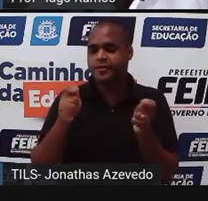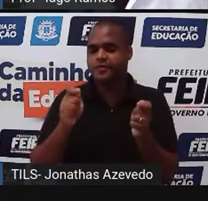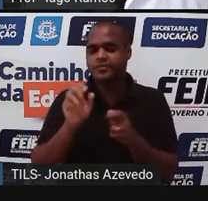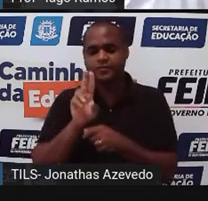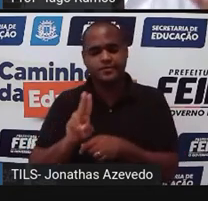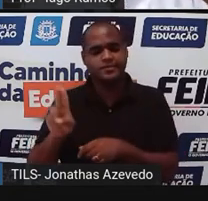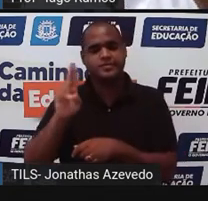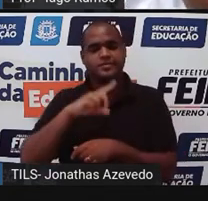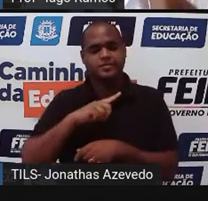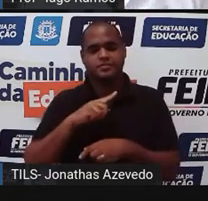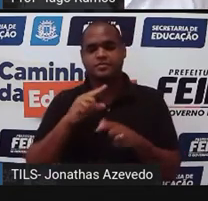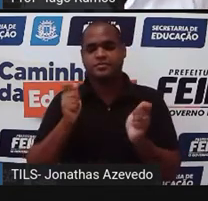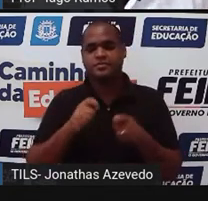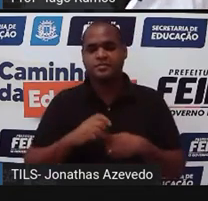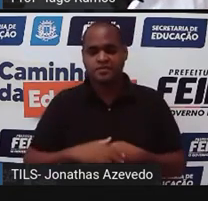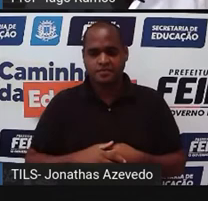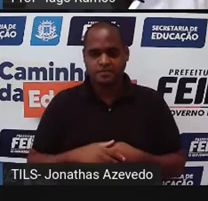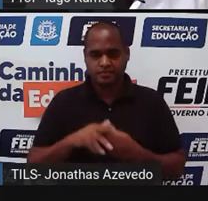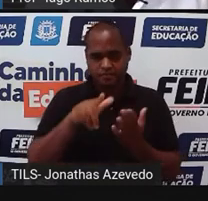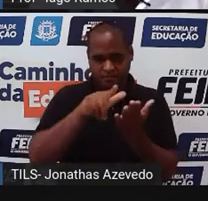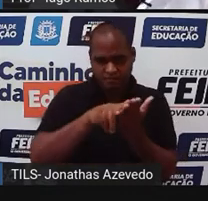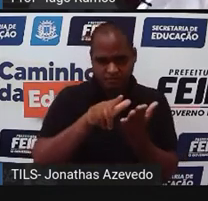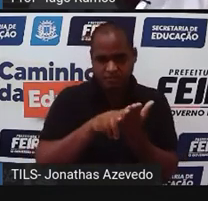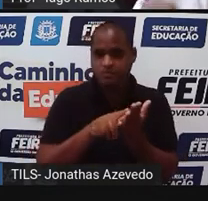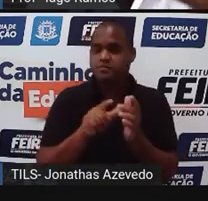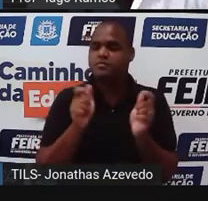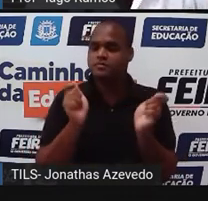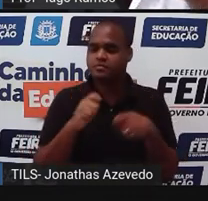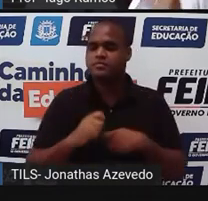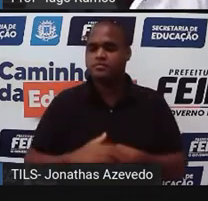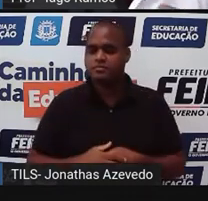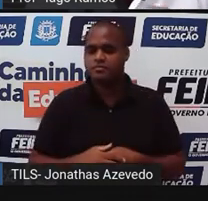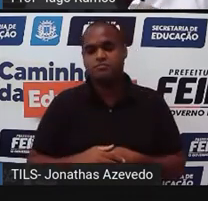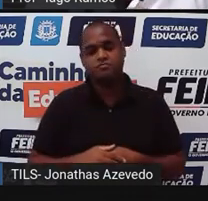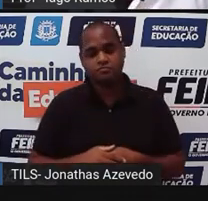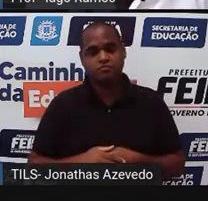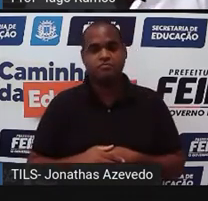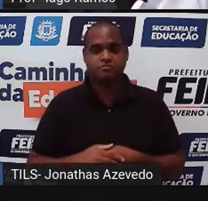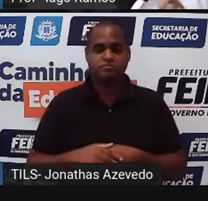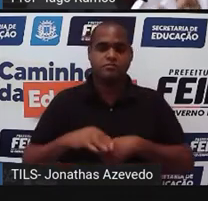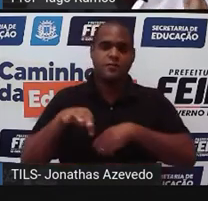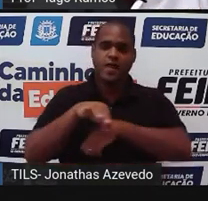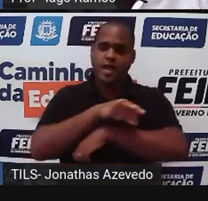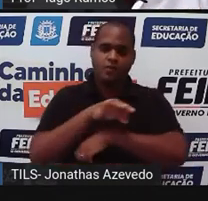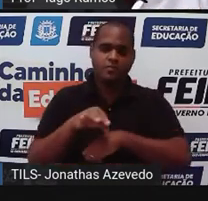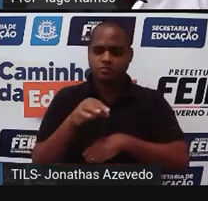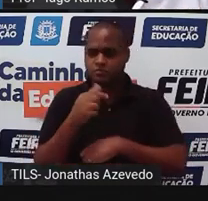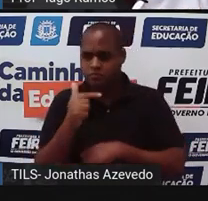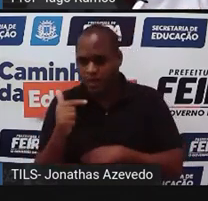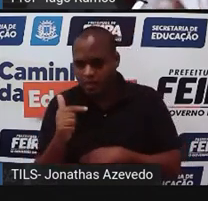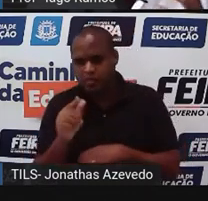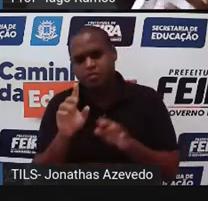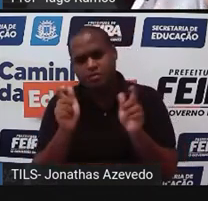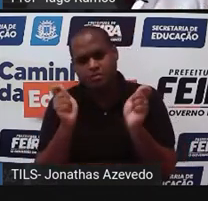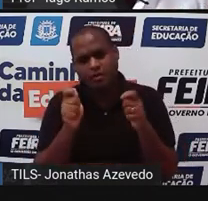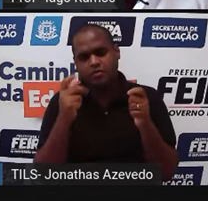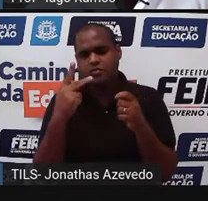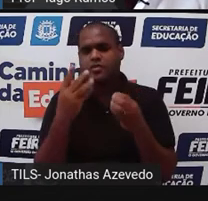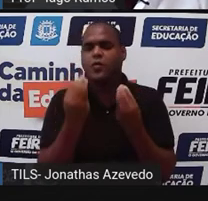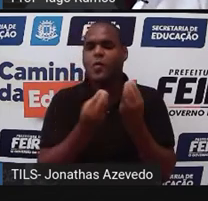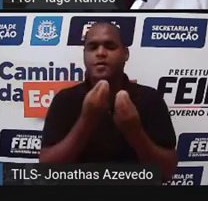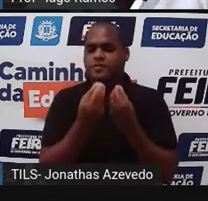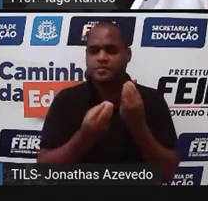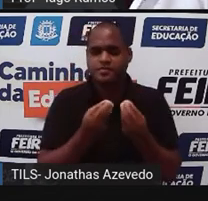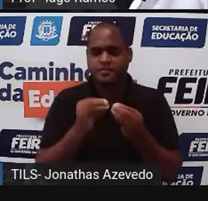bom em uma folha de papel em branco uma régua caso você não tem uma régua você pode usar como